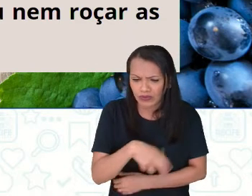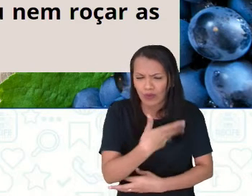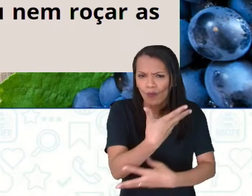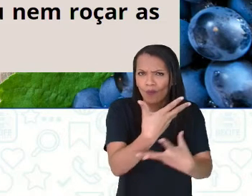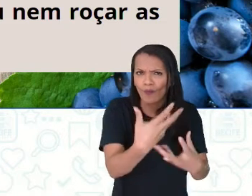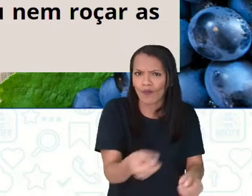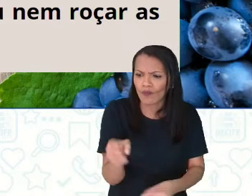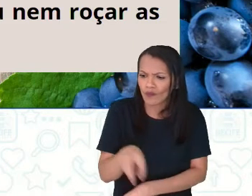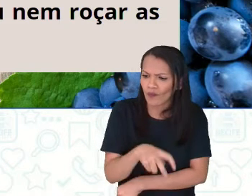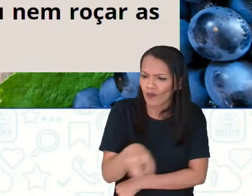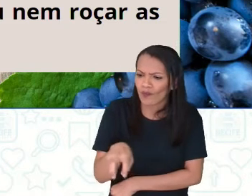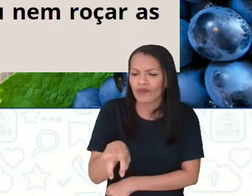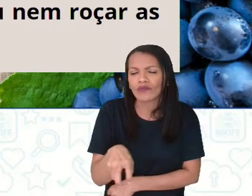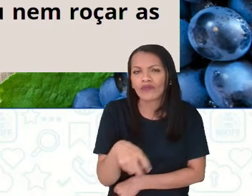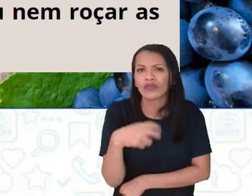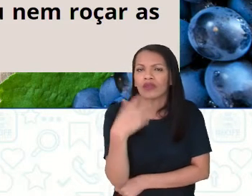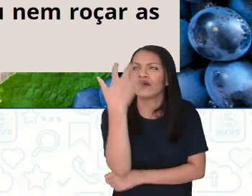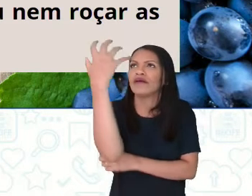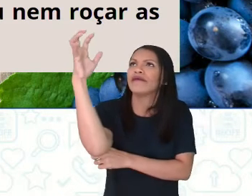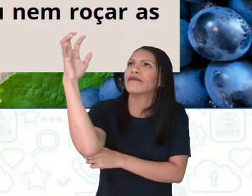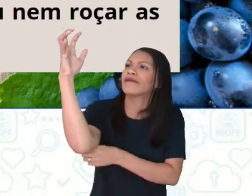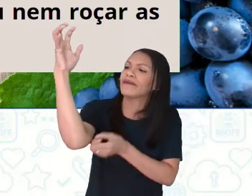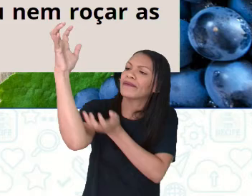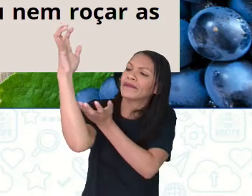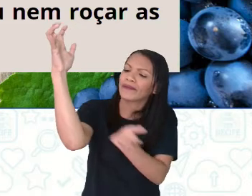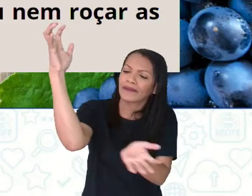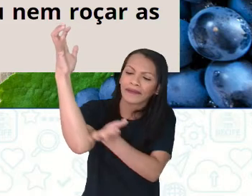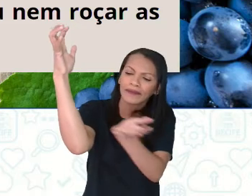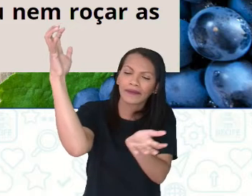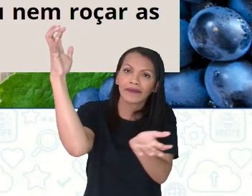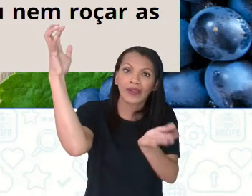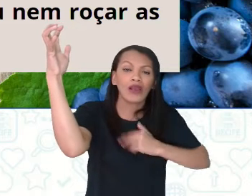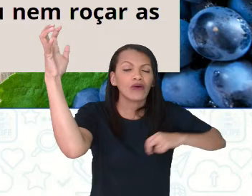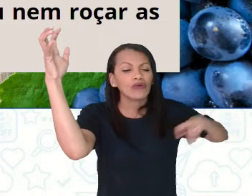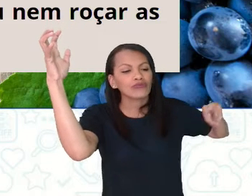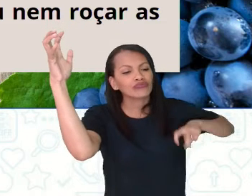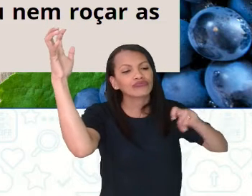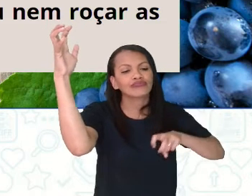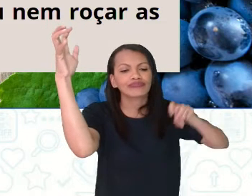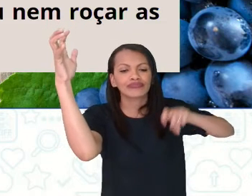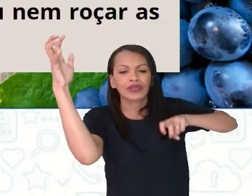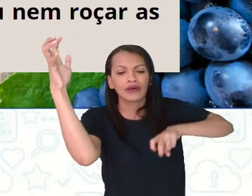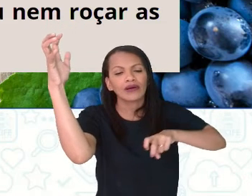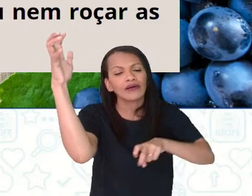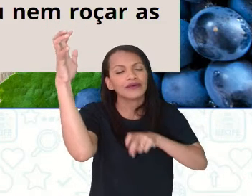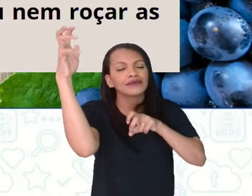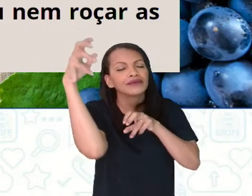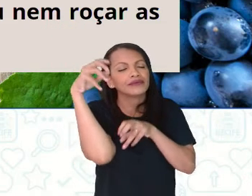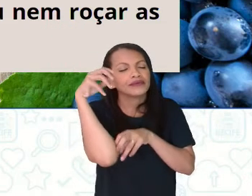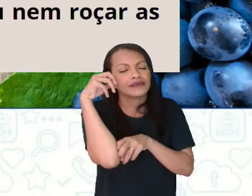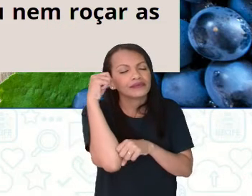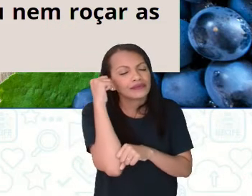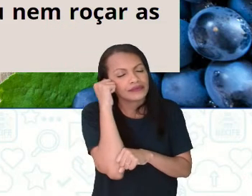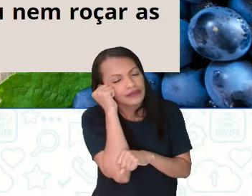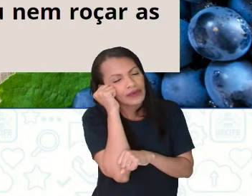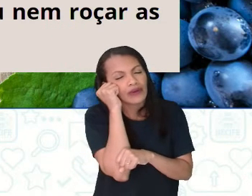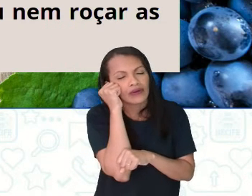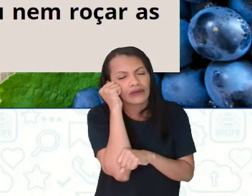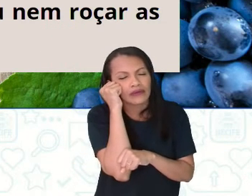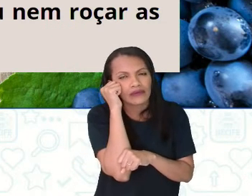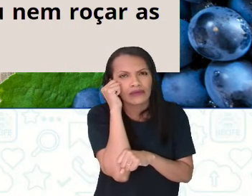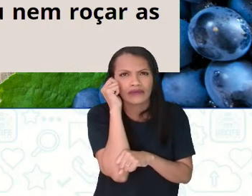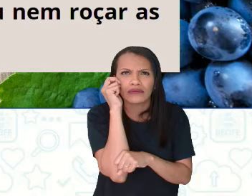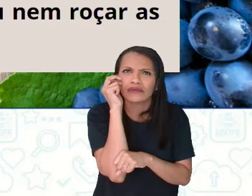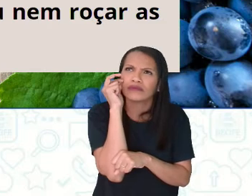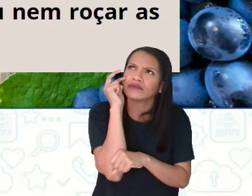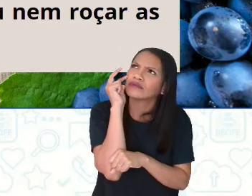sombra deliciosa do parreiral que descia por um precipício a perder de vista. Olhou e viu, além de